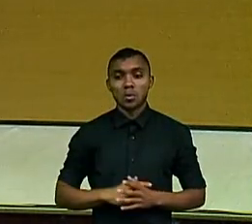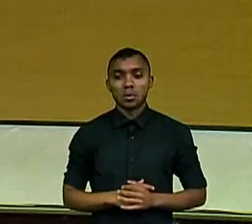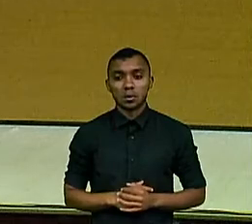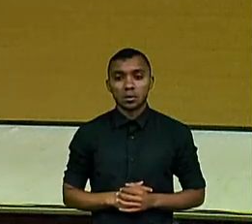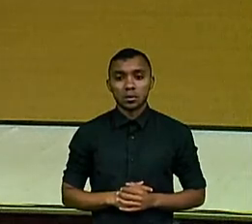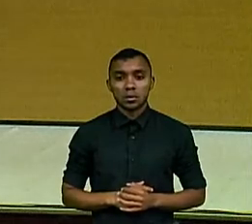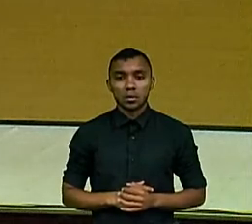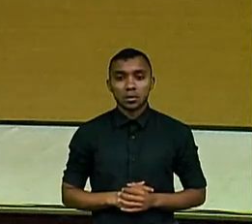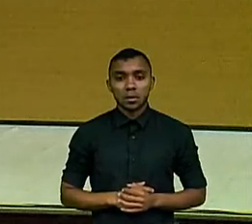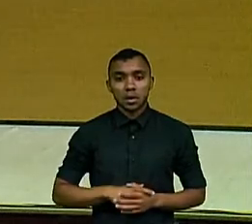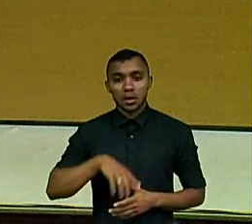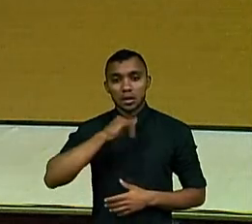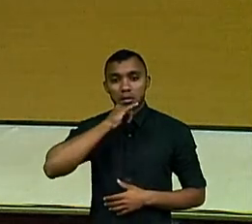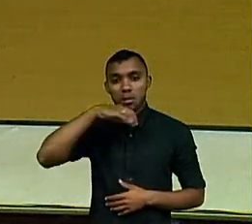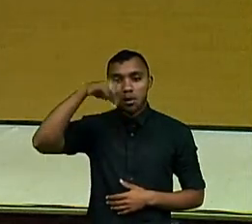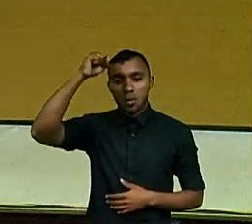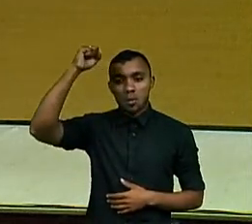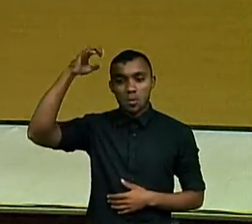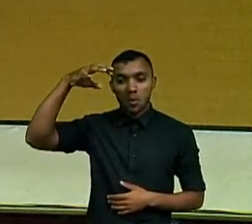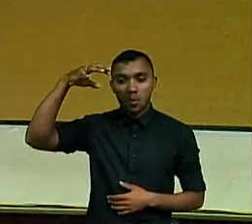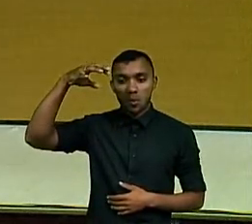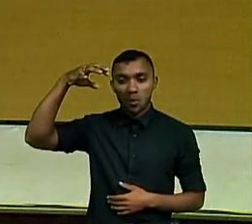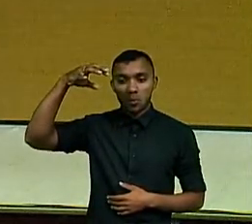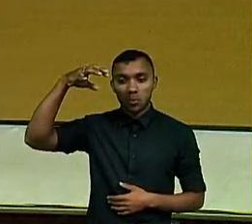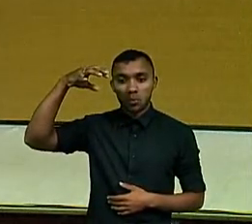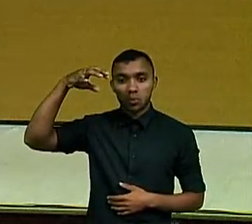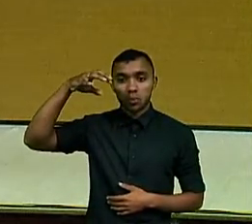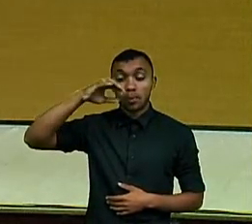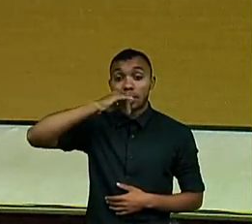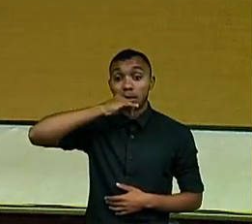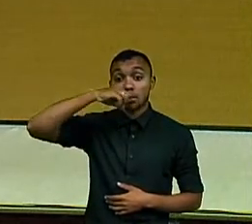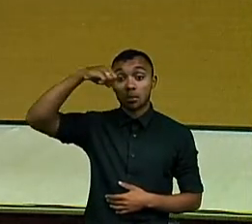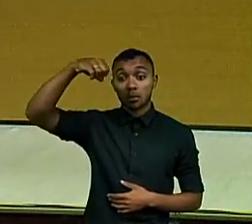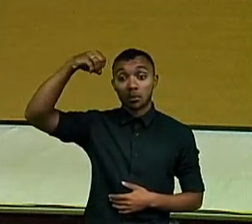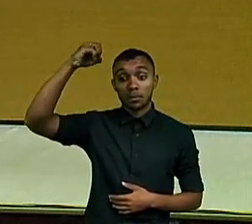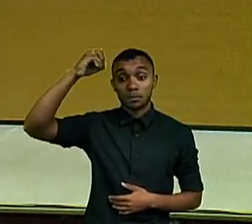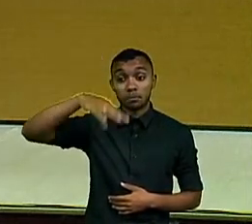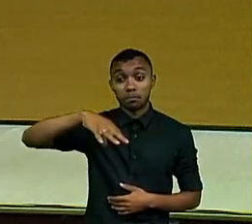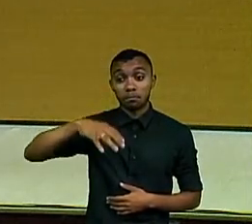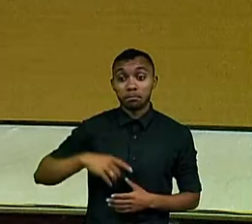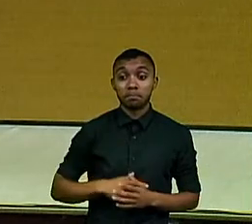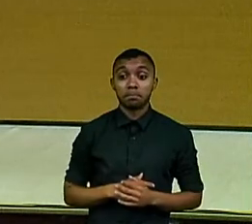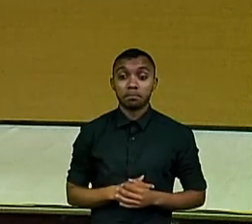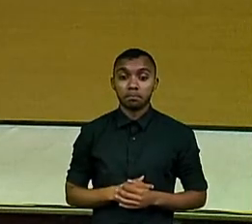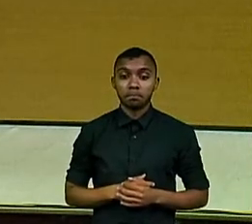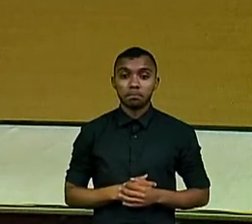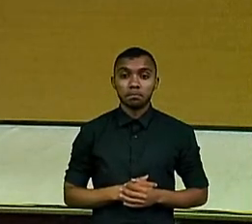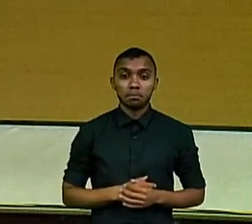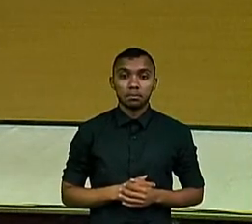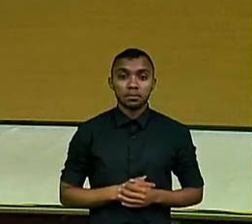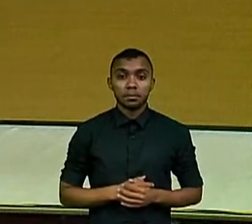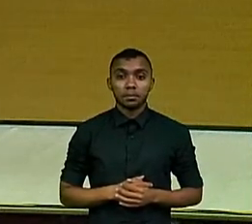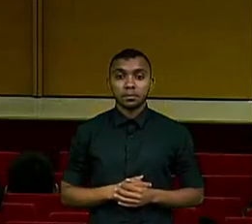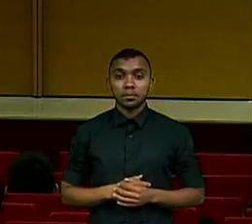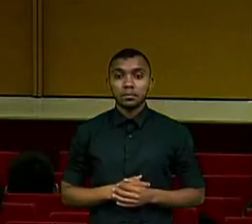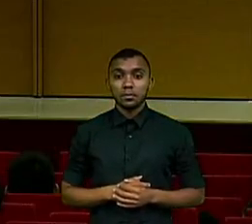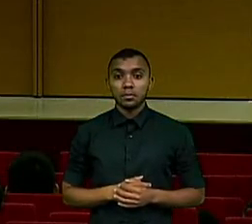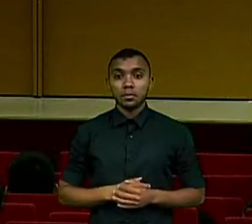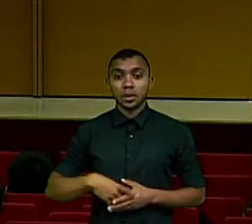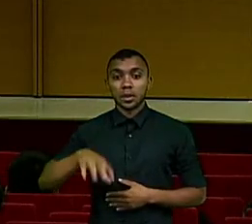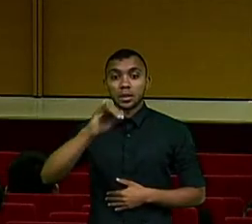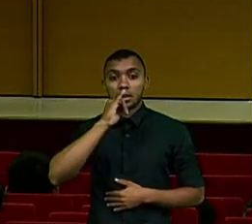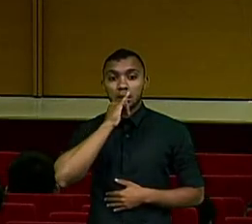um feixe de Luz como o você está emitindo feixe de luz para cá está